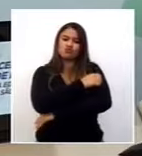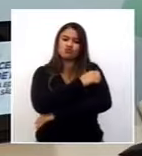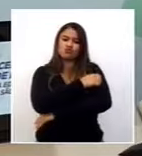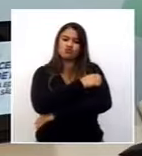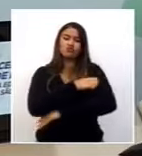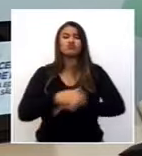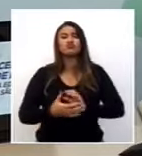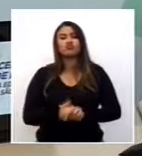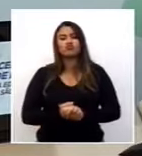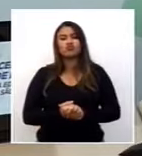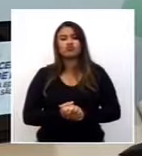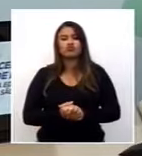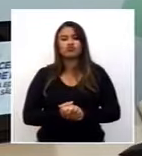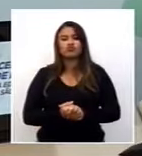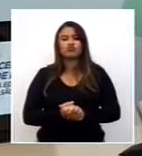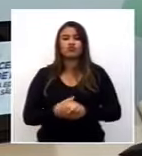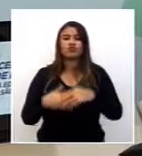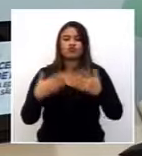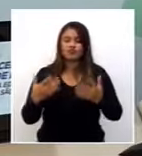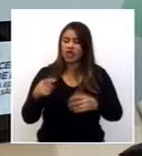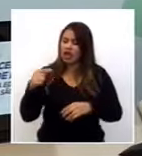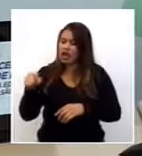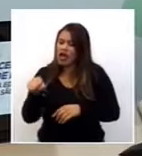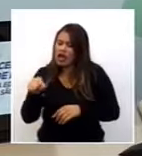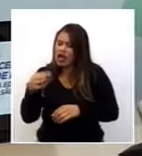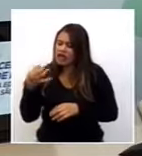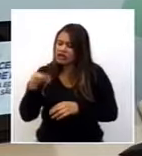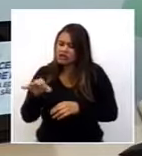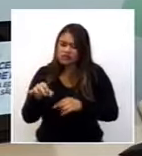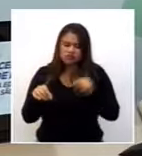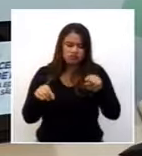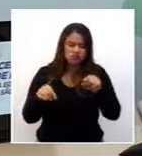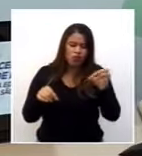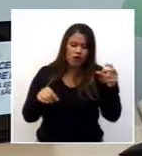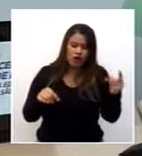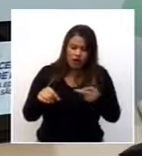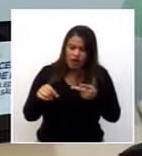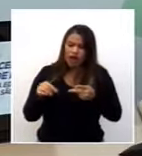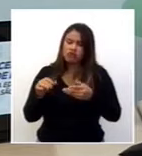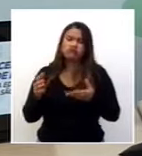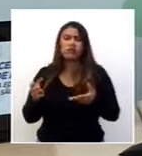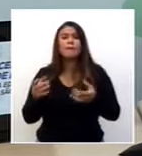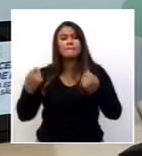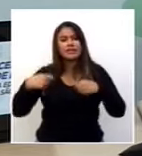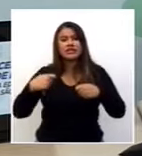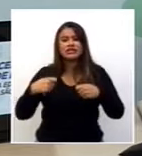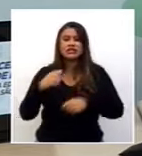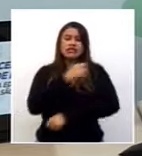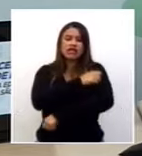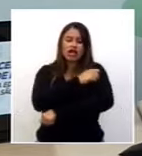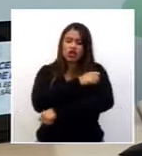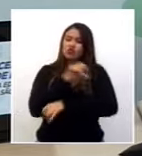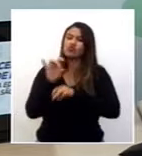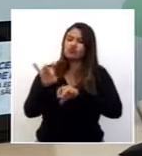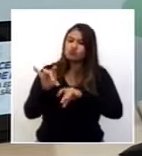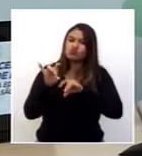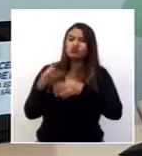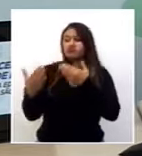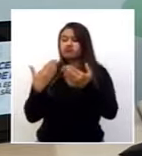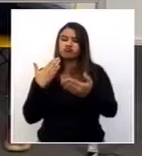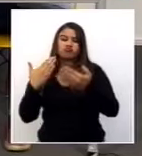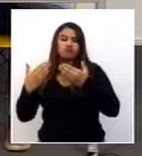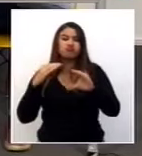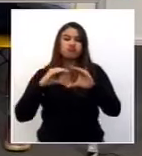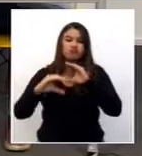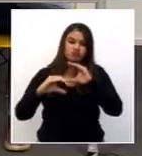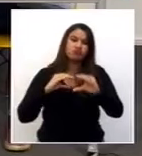fez, acerta nessa parte, corrige essa parte aqui. Então, tem que ter esse feedback com o aluno também, né? Que é importante. Eu